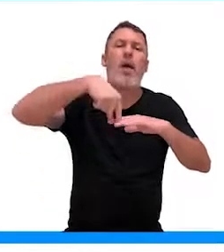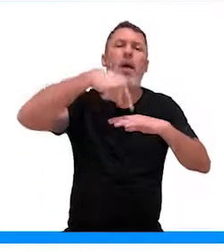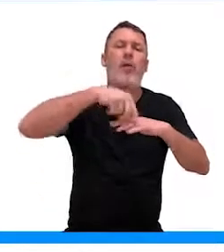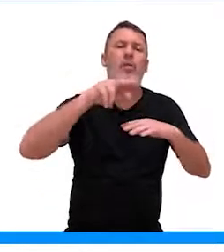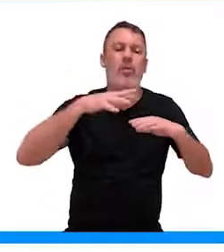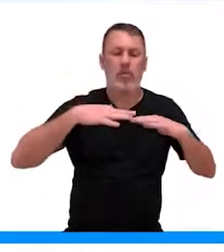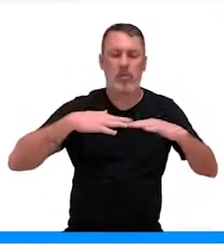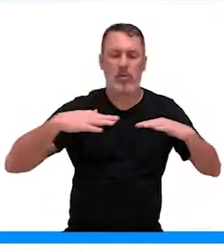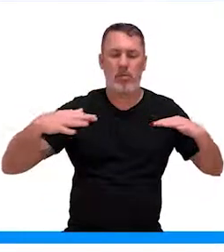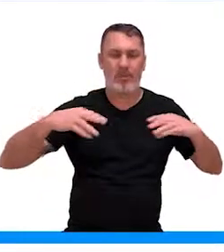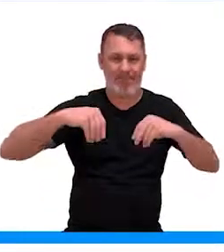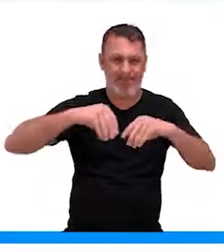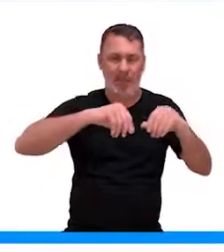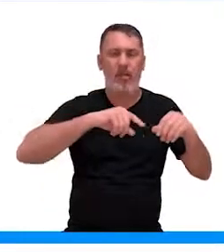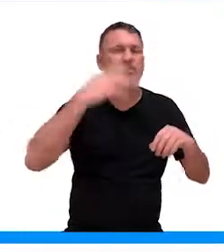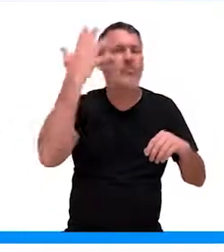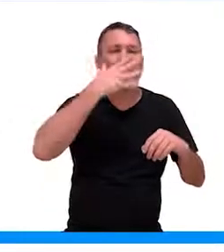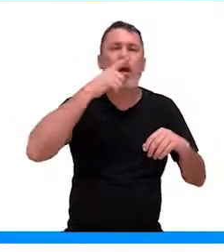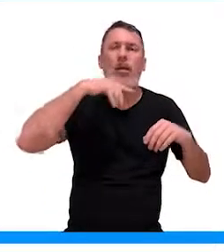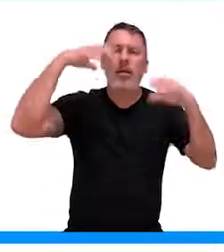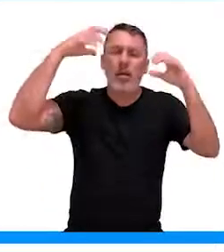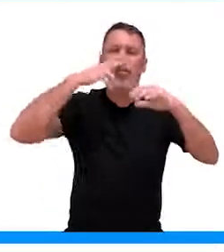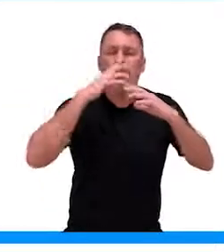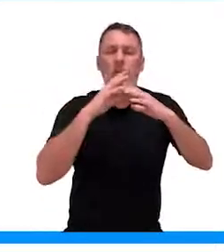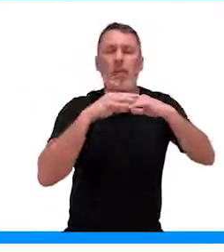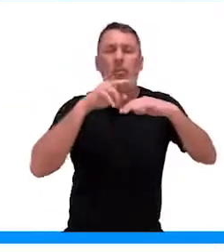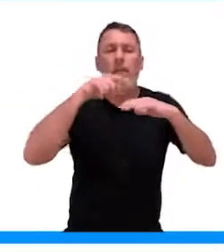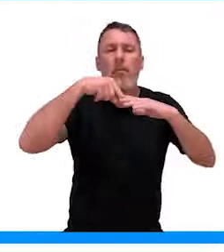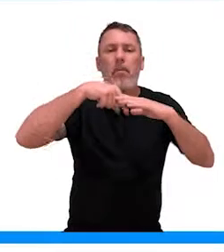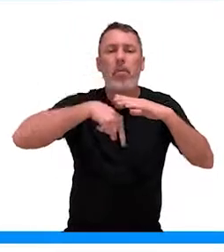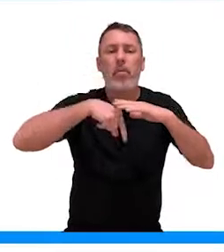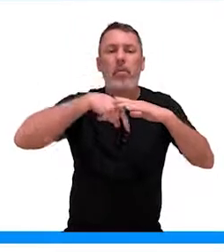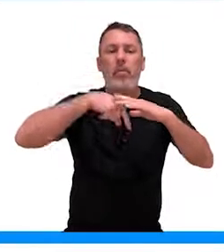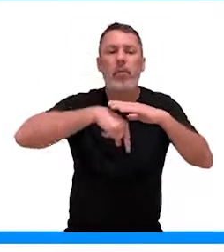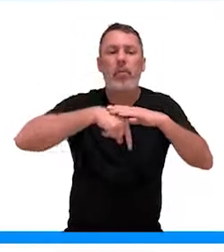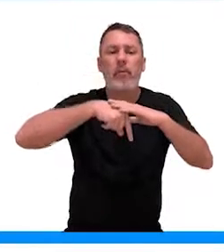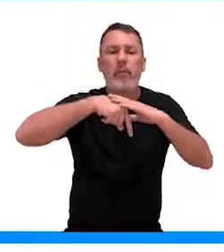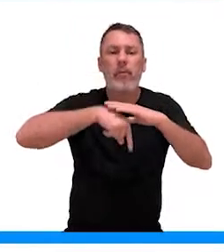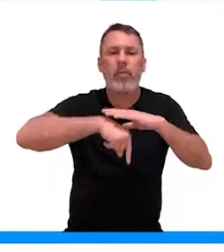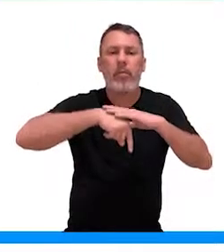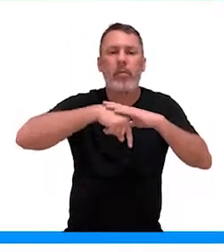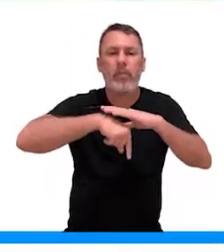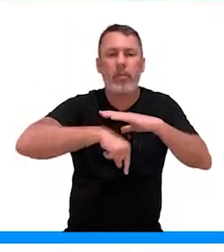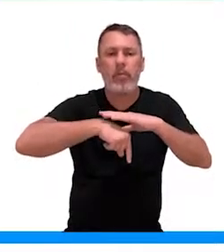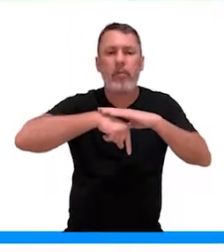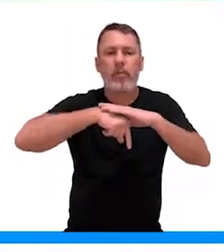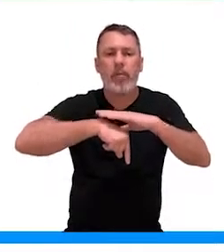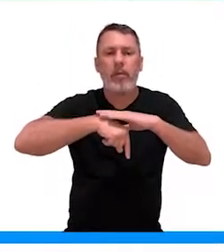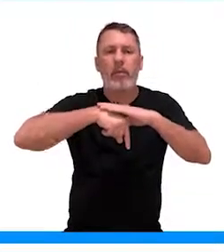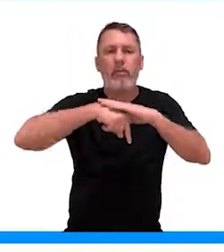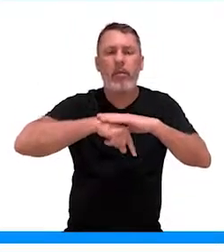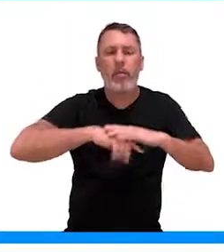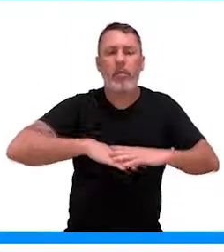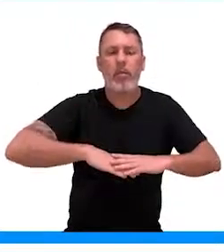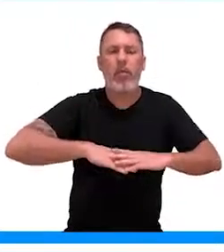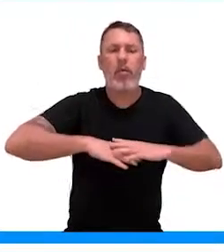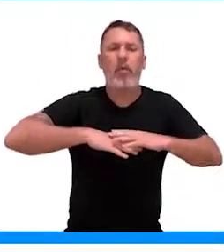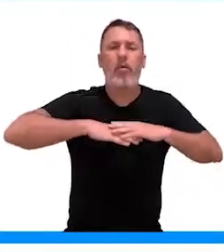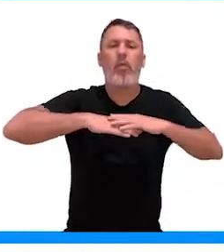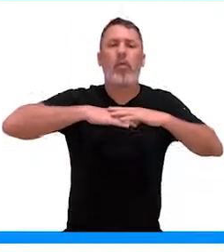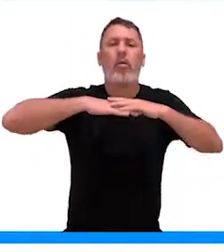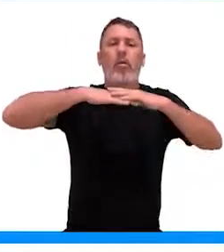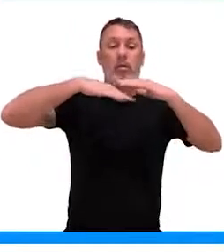água, a chegada, lenta, da massa líquida a camadas mais interiores